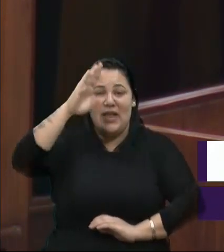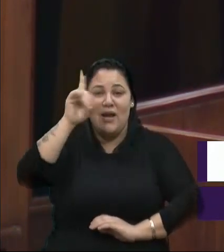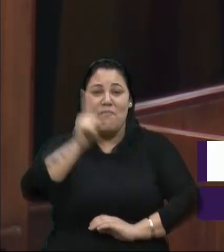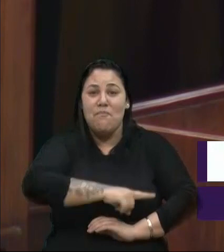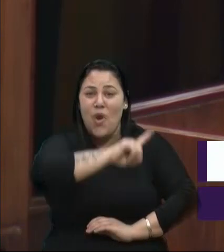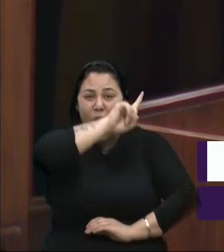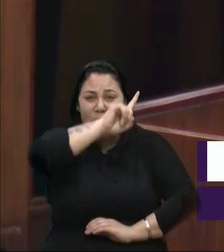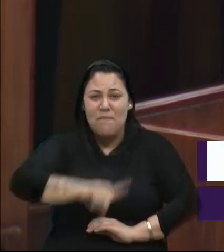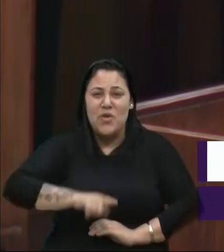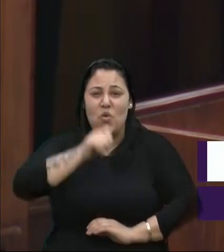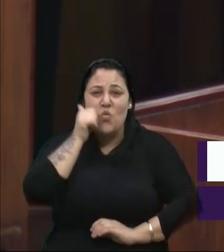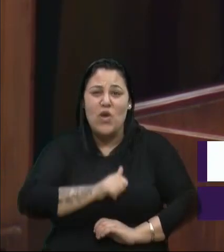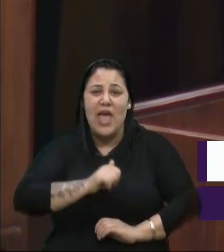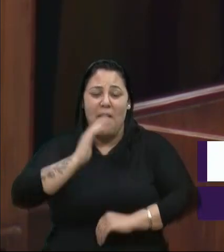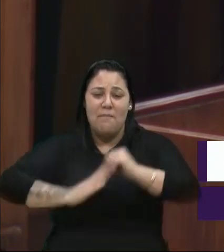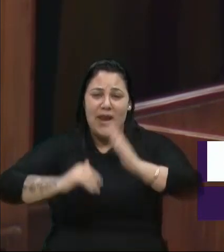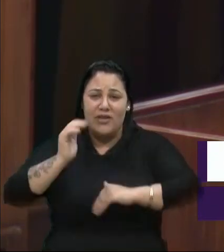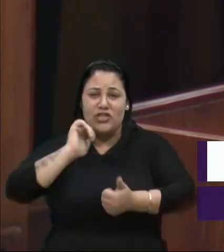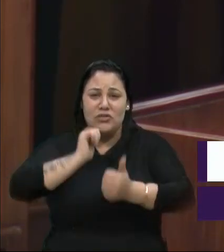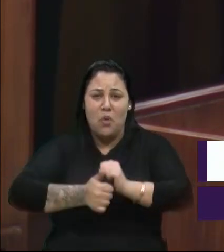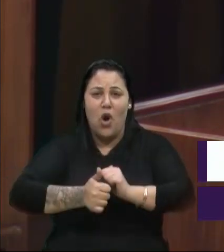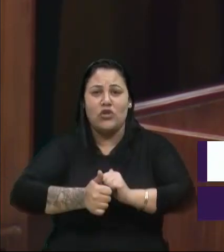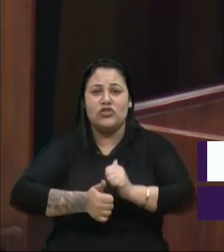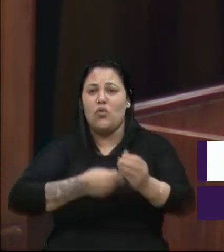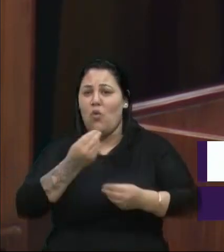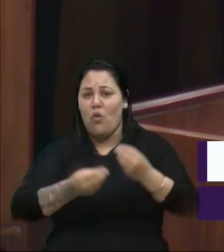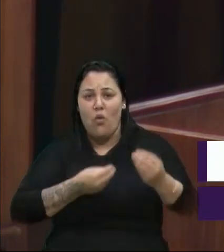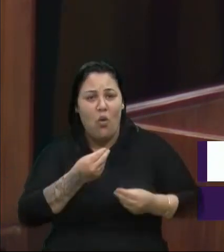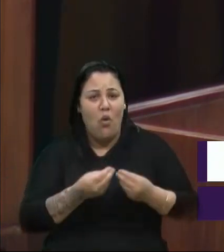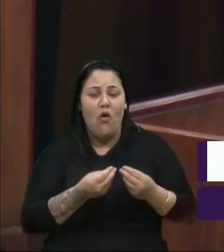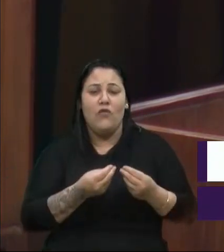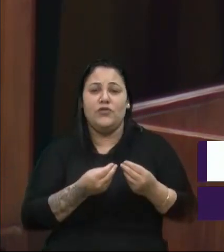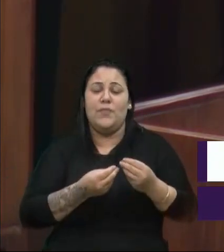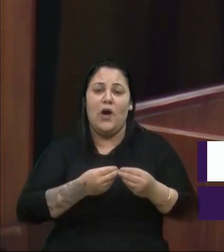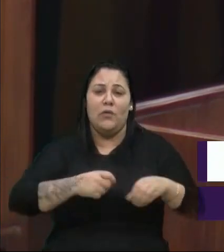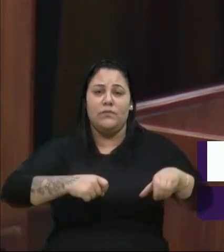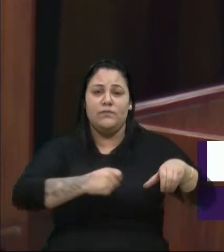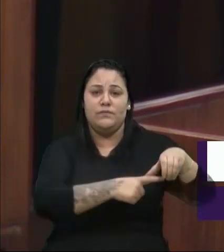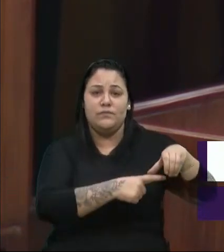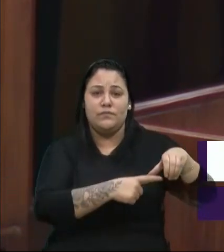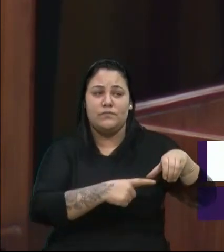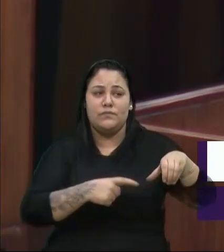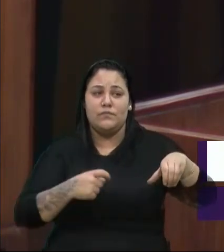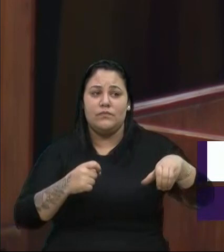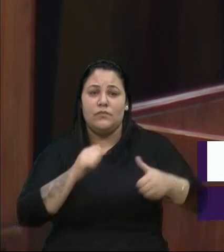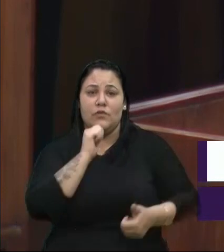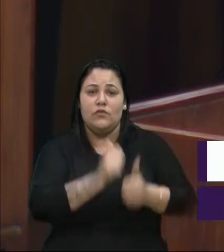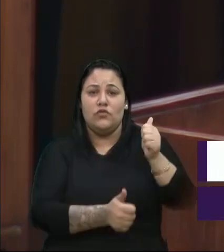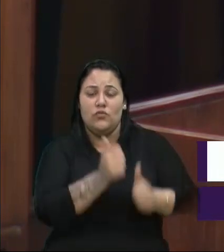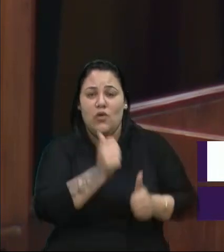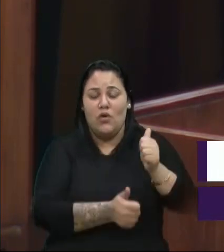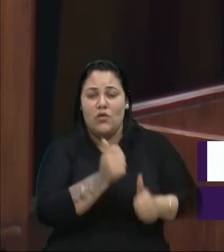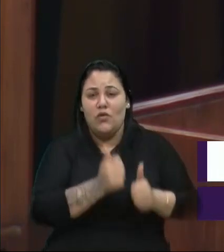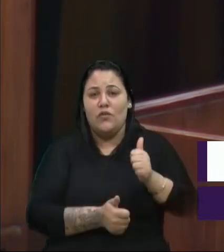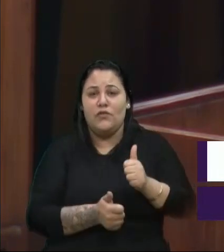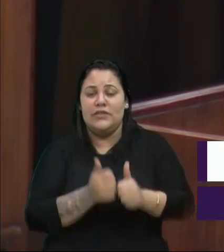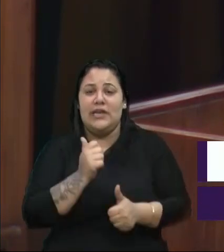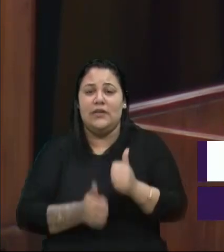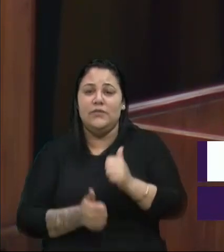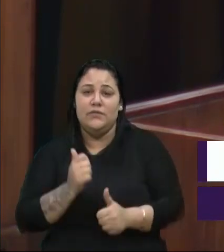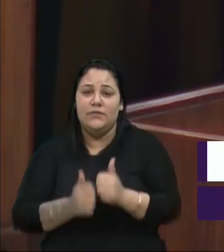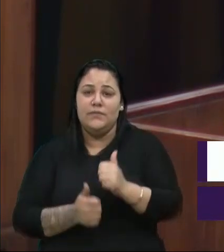de praticarem esportes como futebol e futsal. A premiação da Copa do Mundo de Futebol Feminina, como